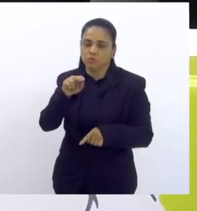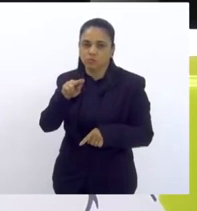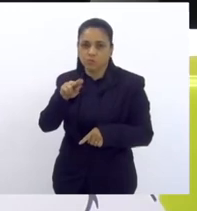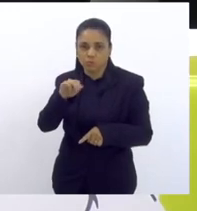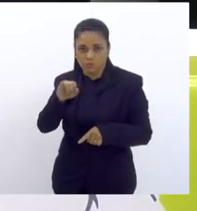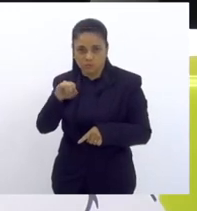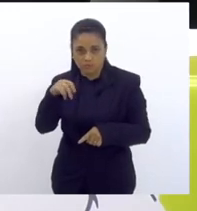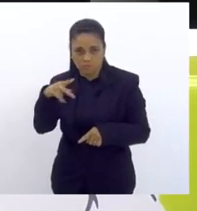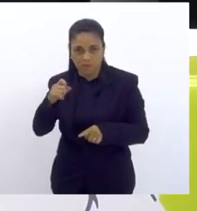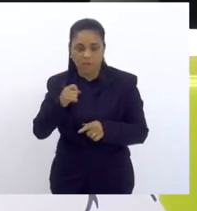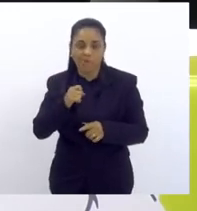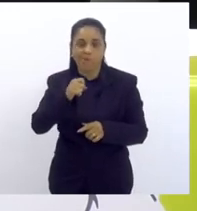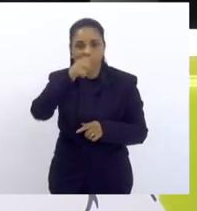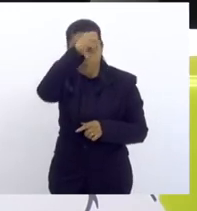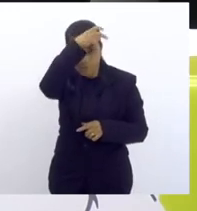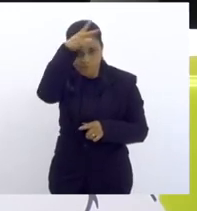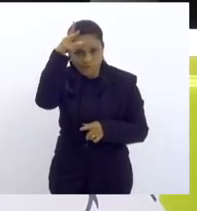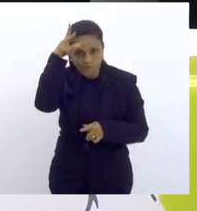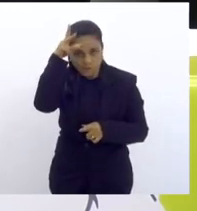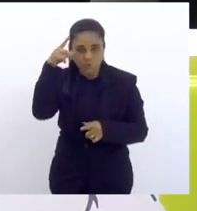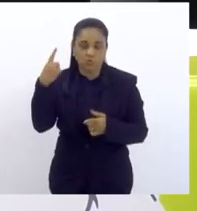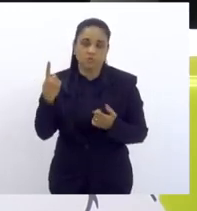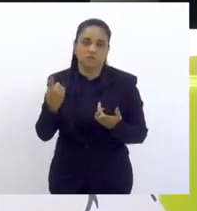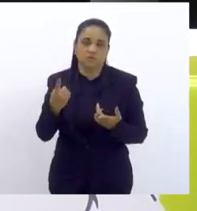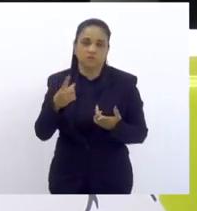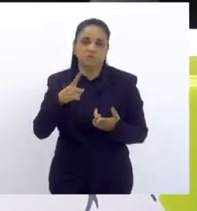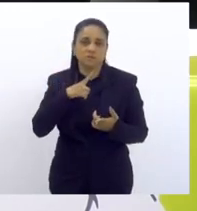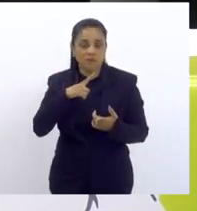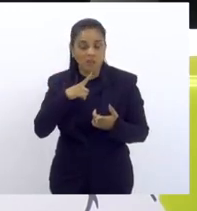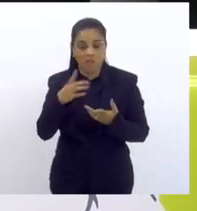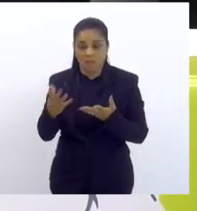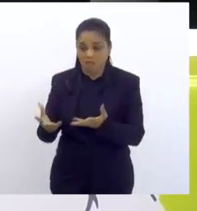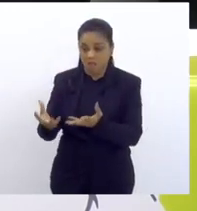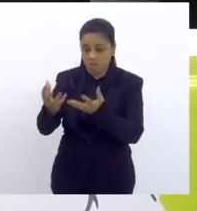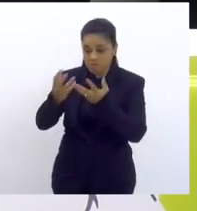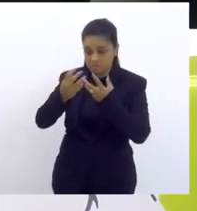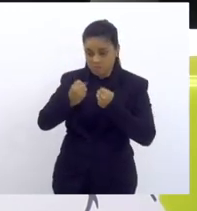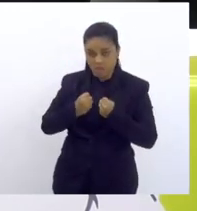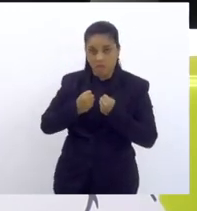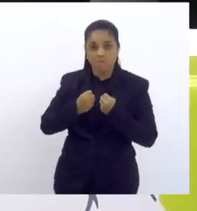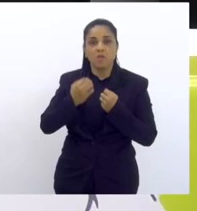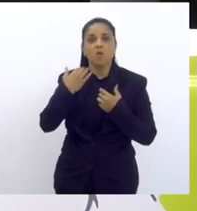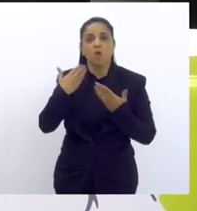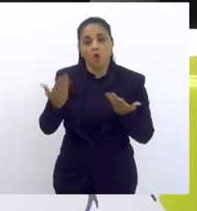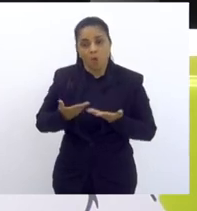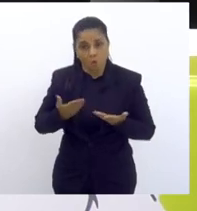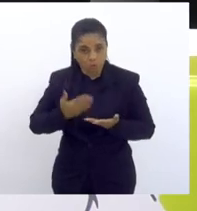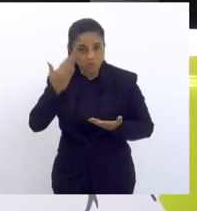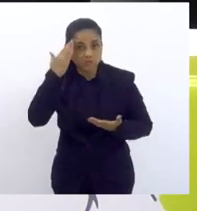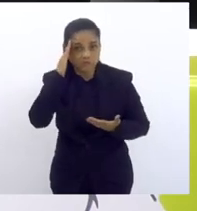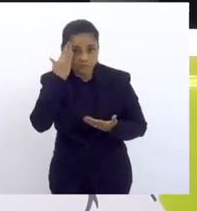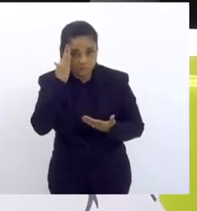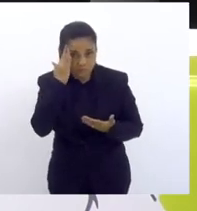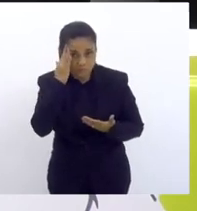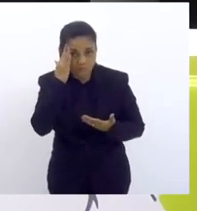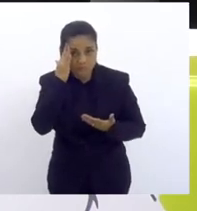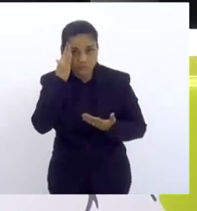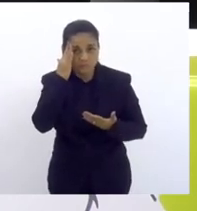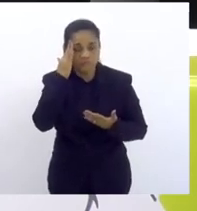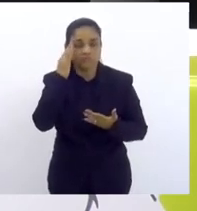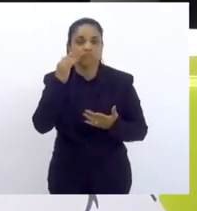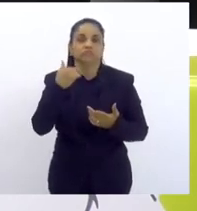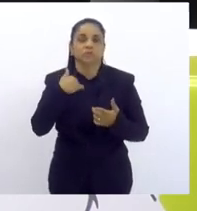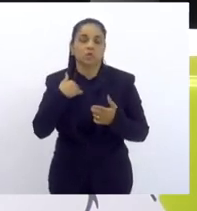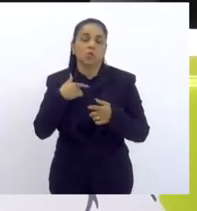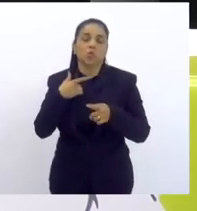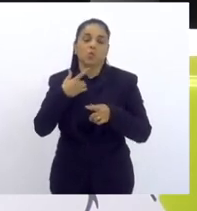vezes a terra recebendo o Brasil Uma demanda que hoje a gente já entende ser viável para execução do poder público